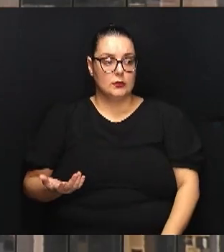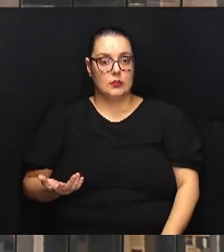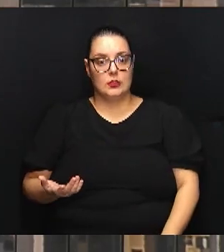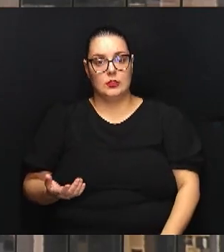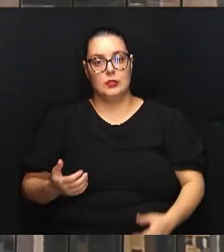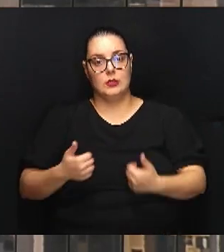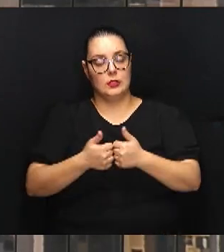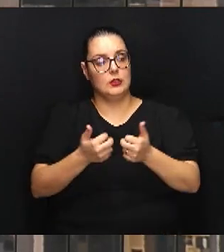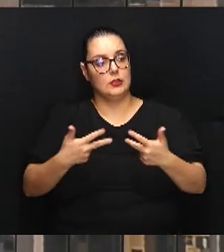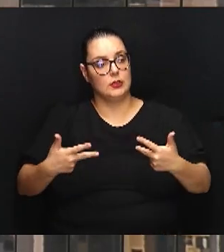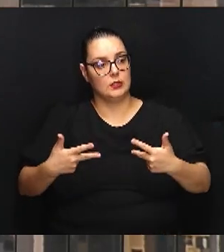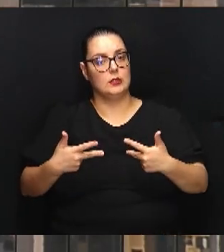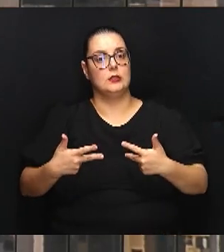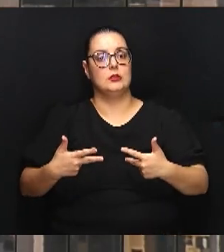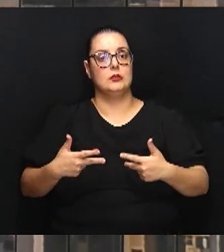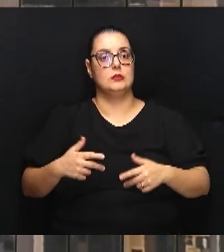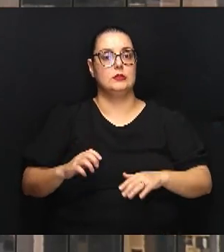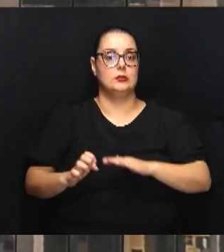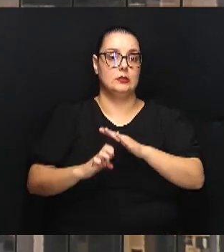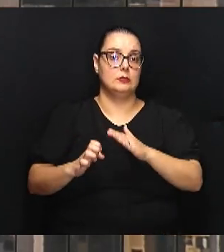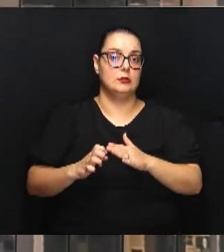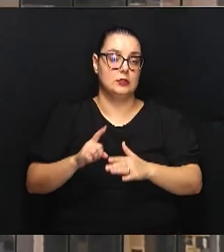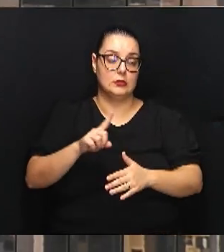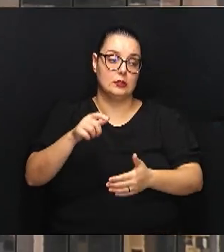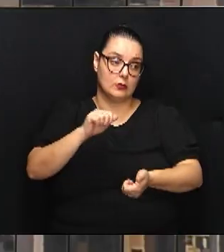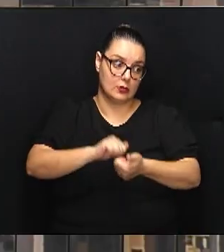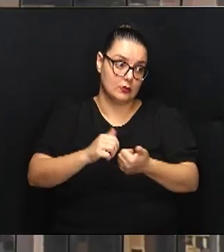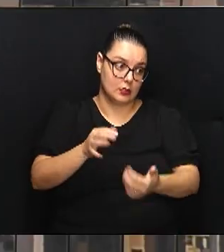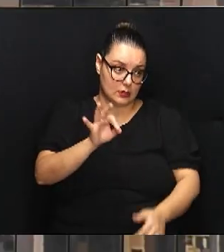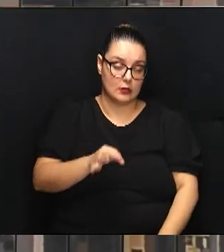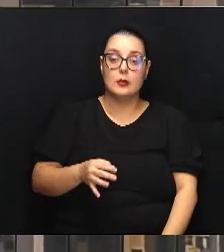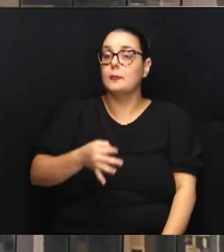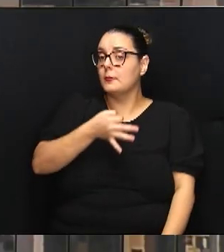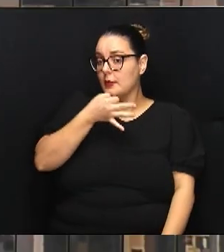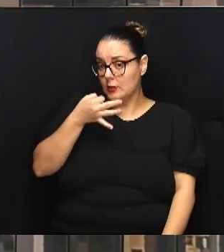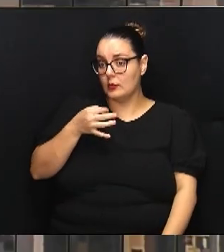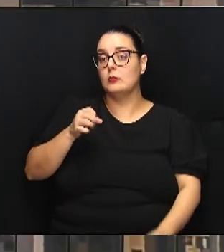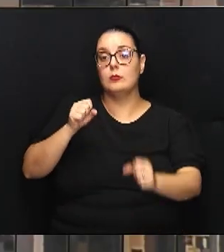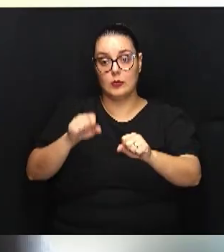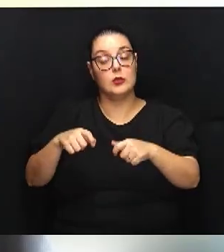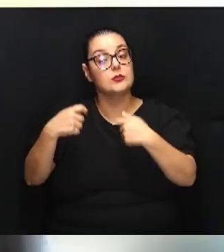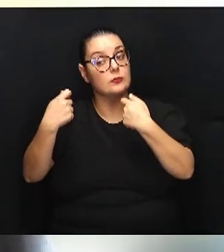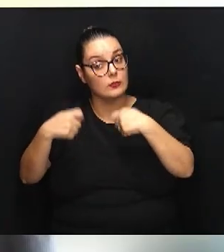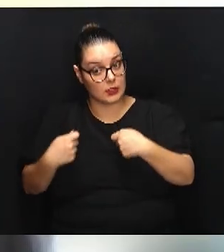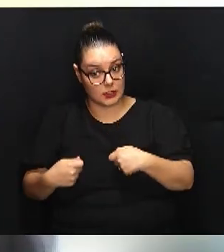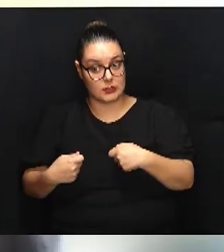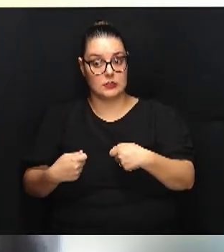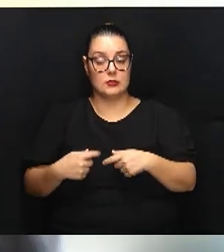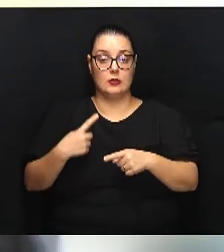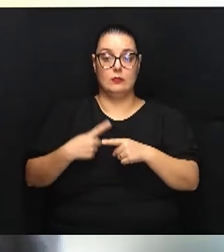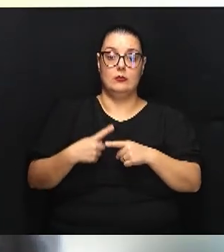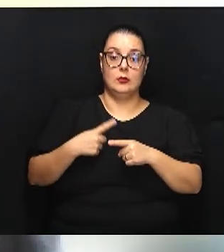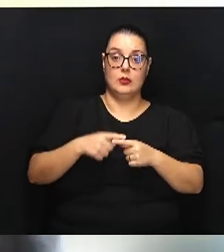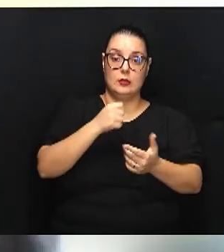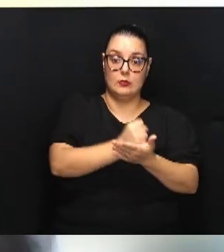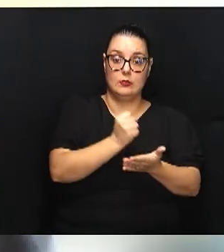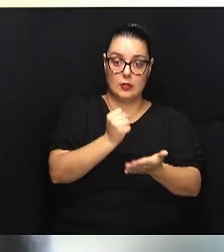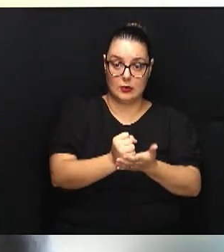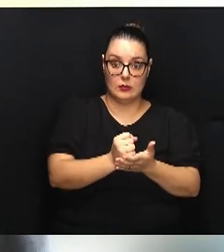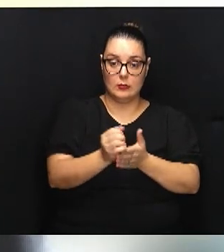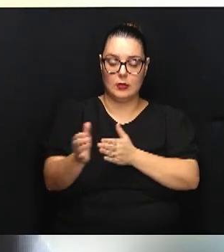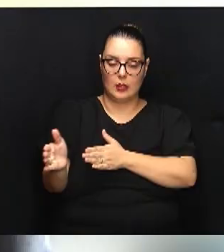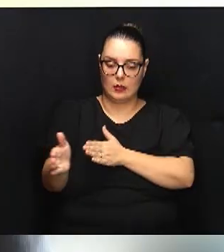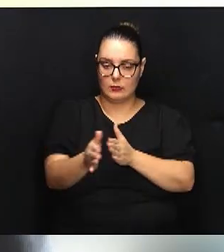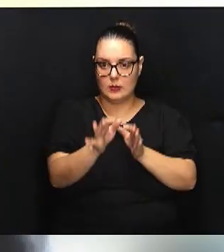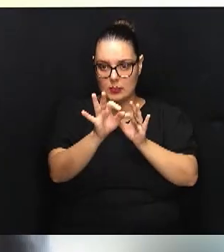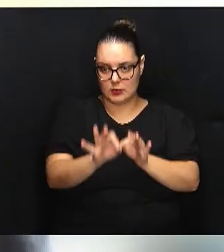a contratação de pessoas e transporte em empresas desqualificadas, né? Perfeito, pode e deve, porque